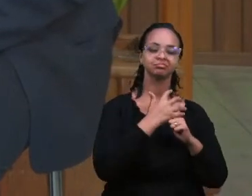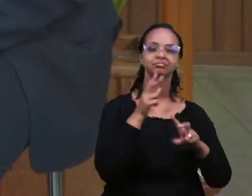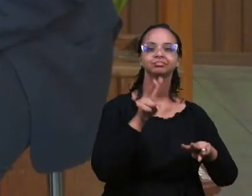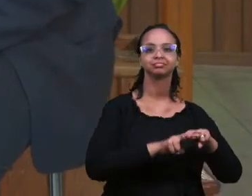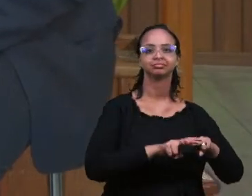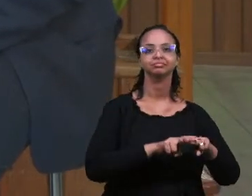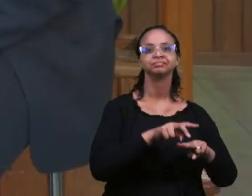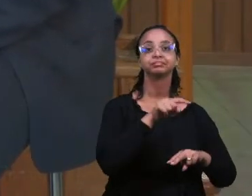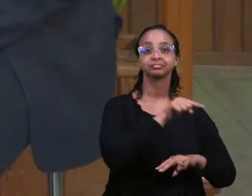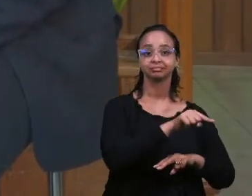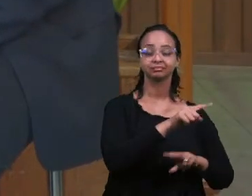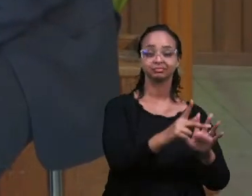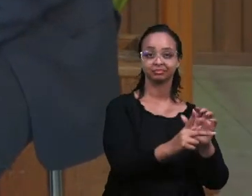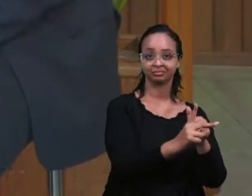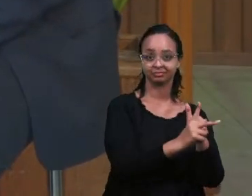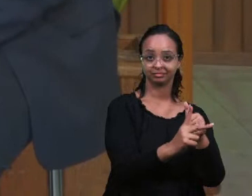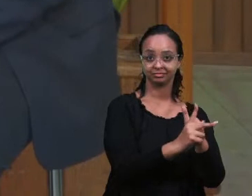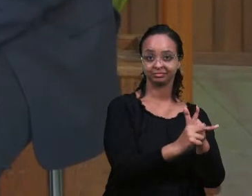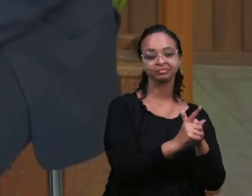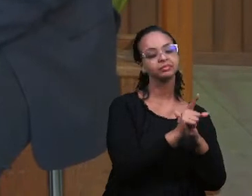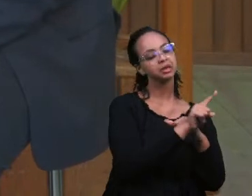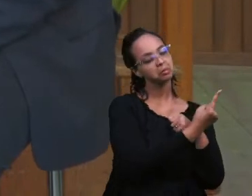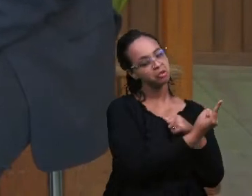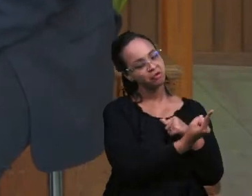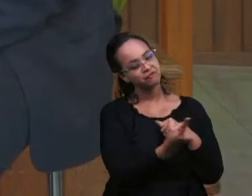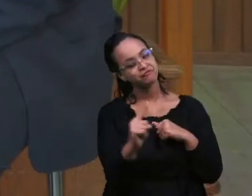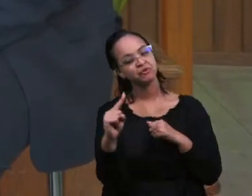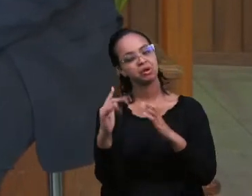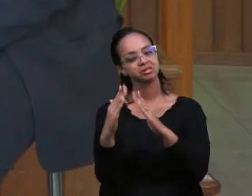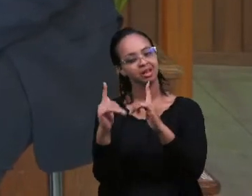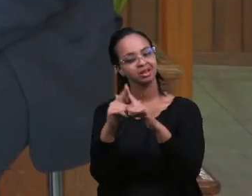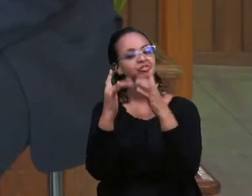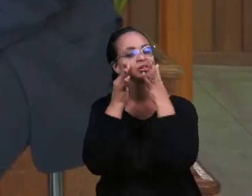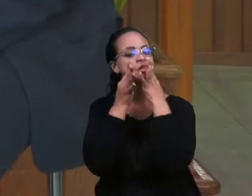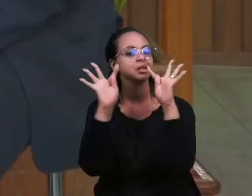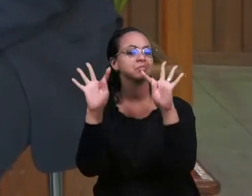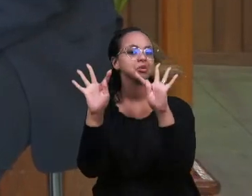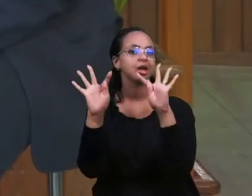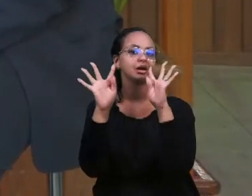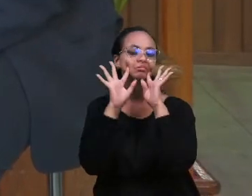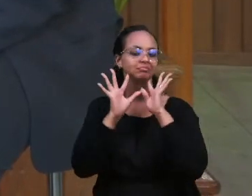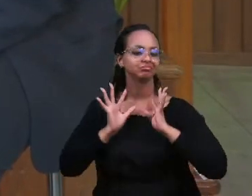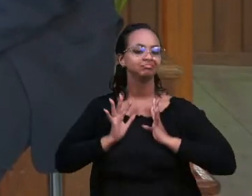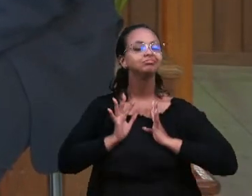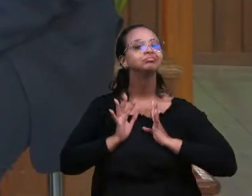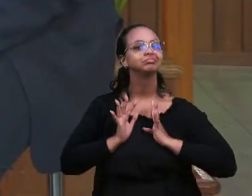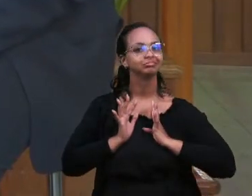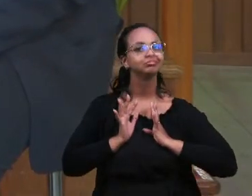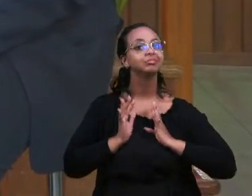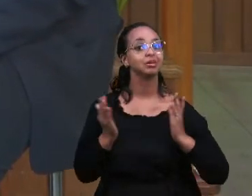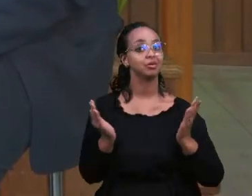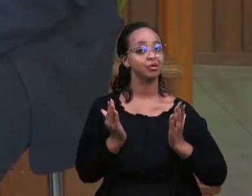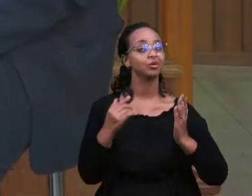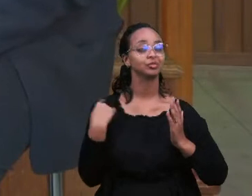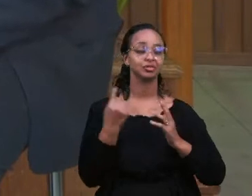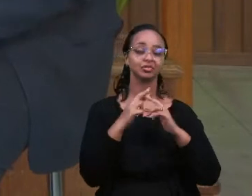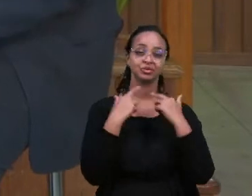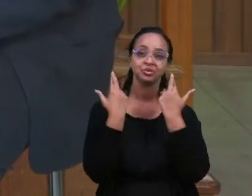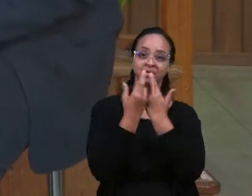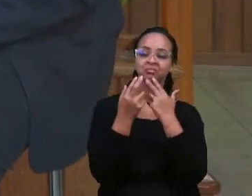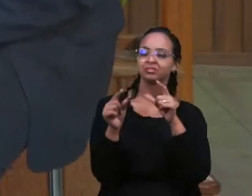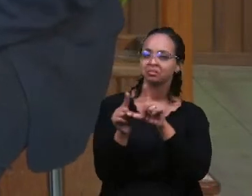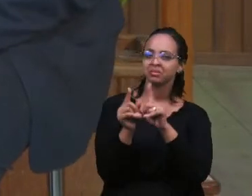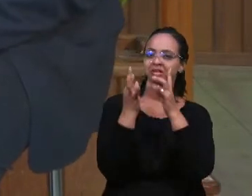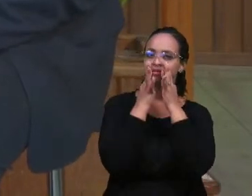ele pôde ir lá na igreja que estava reunida, testemunhar. Então hoje nós estamos aqui reunidos nesse seminário para testemunhar da